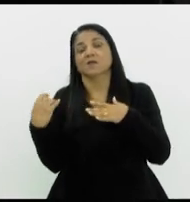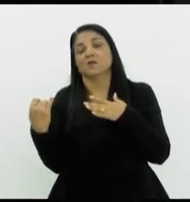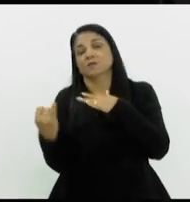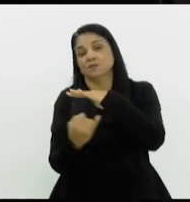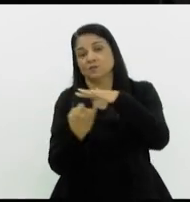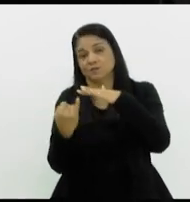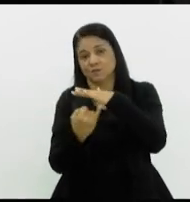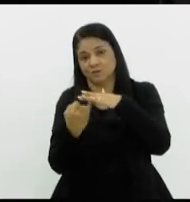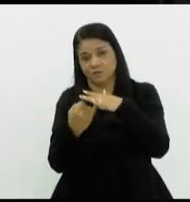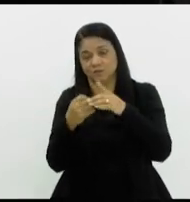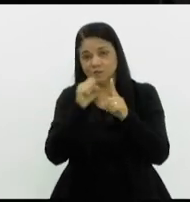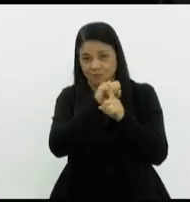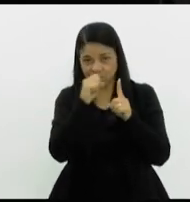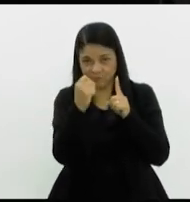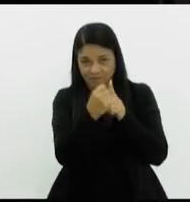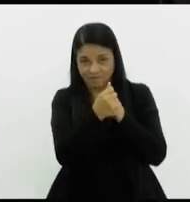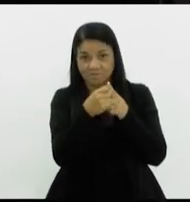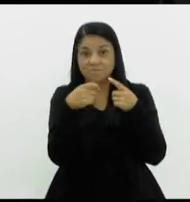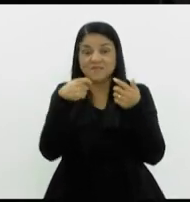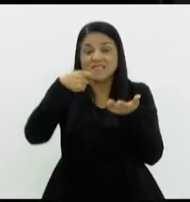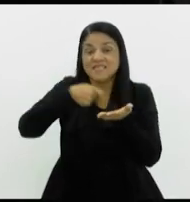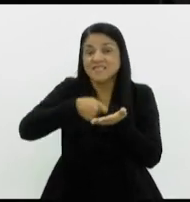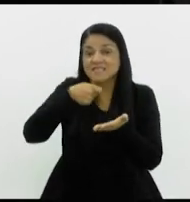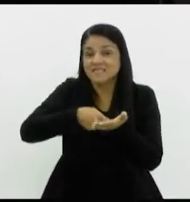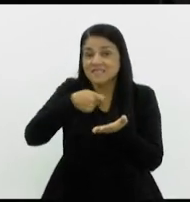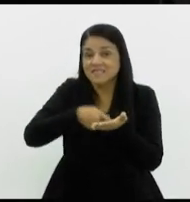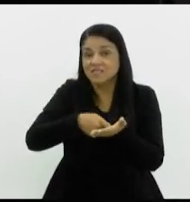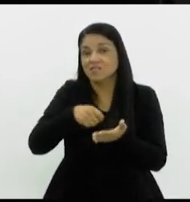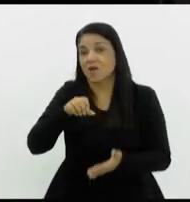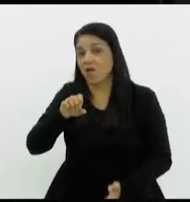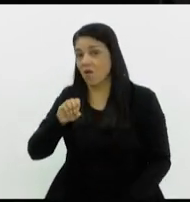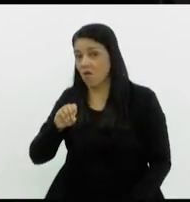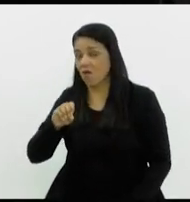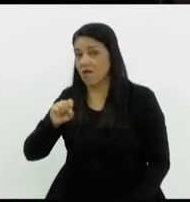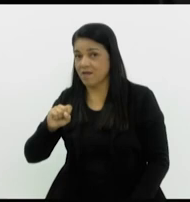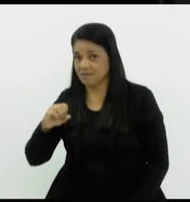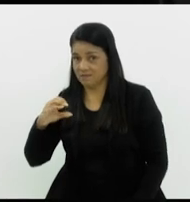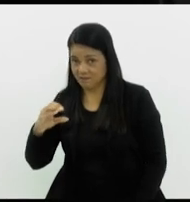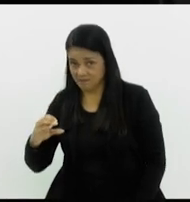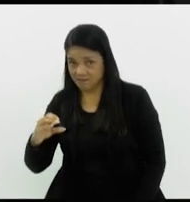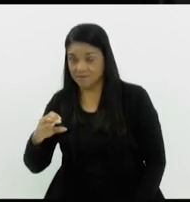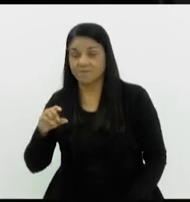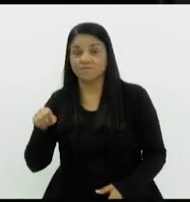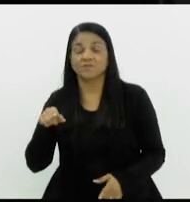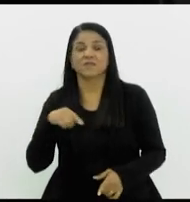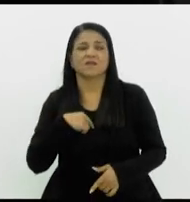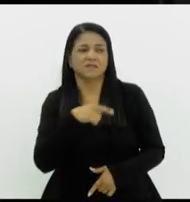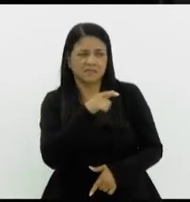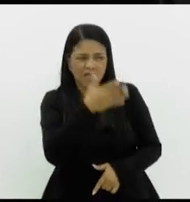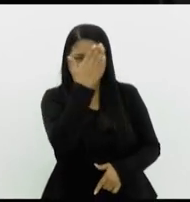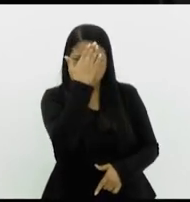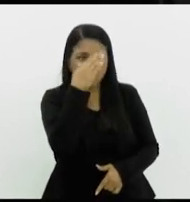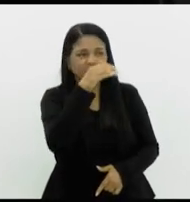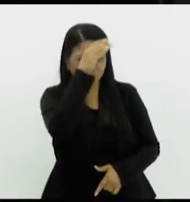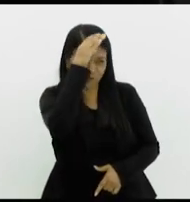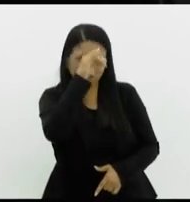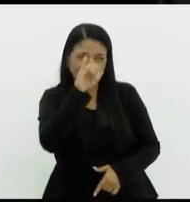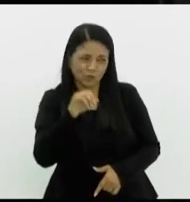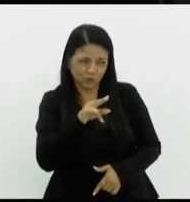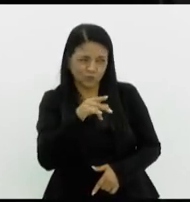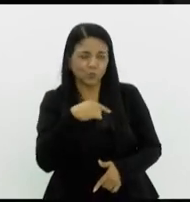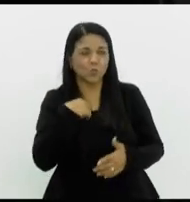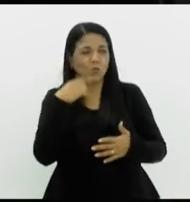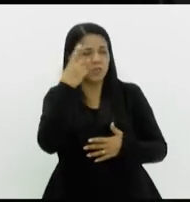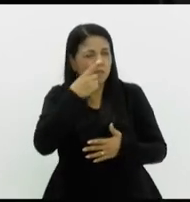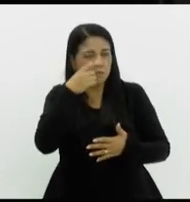sociais, exige que essas organizações, Tia Ju, Vossa Excelência, que é uma deputada aguerrida nas